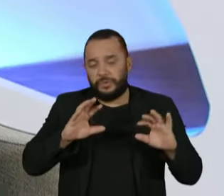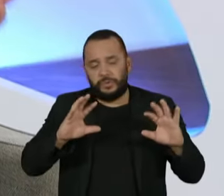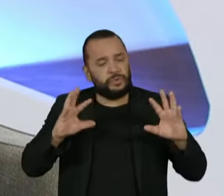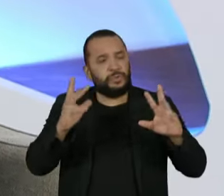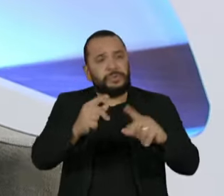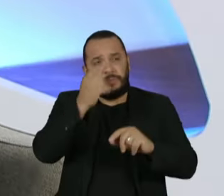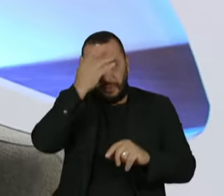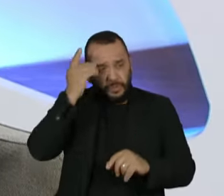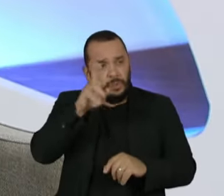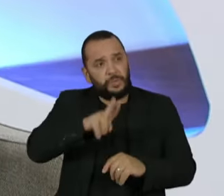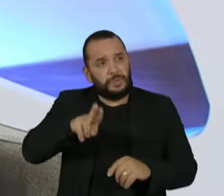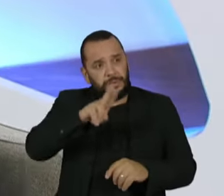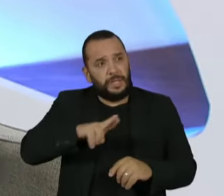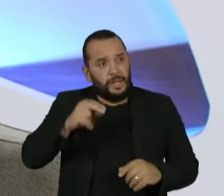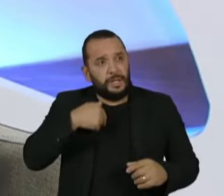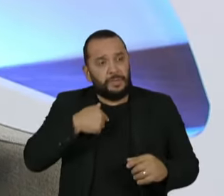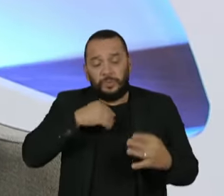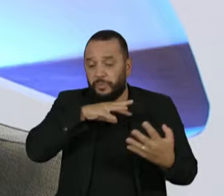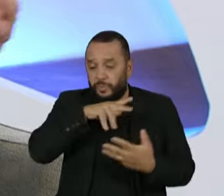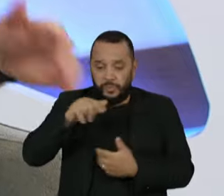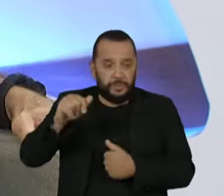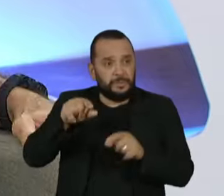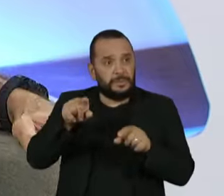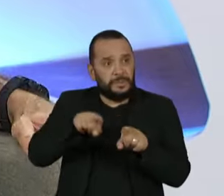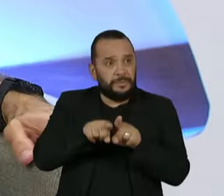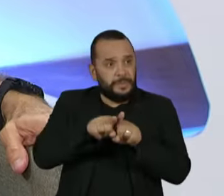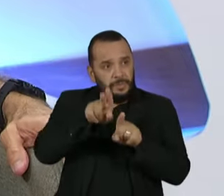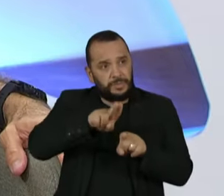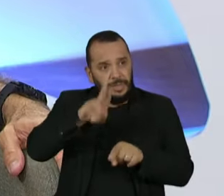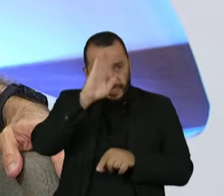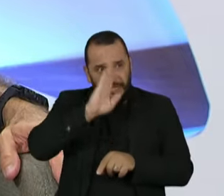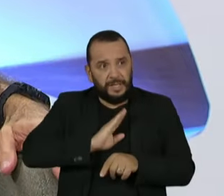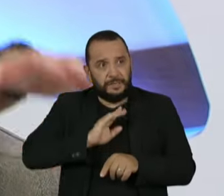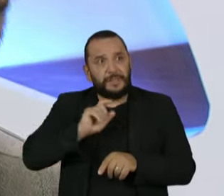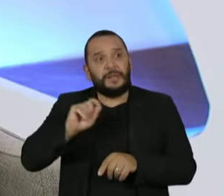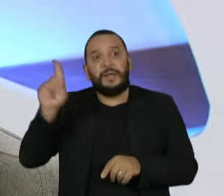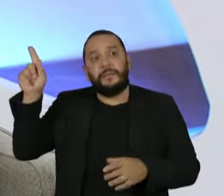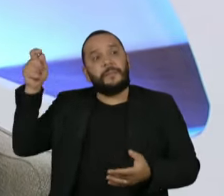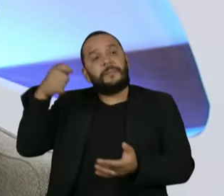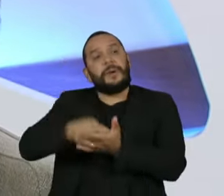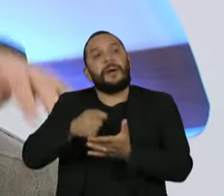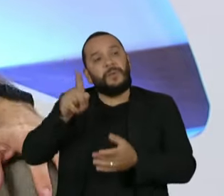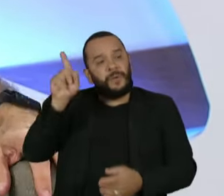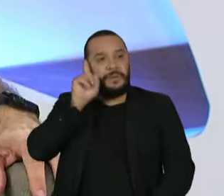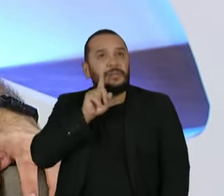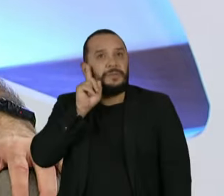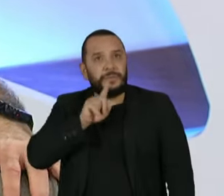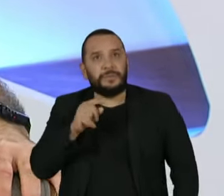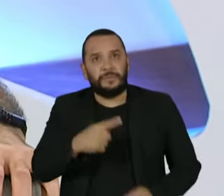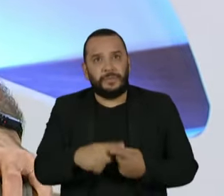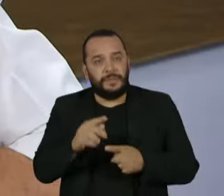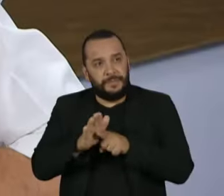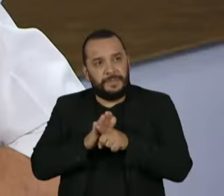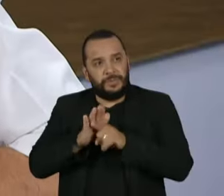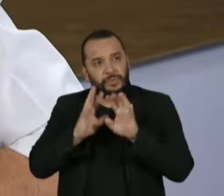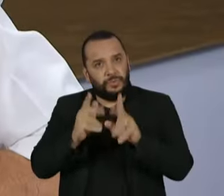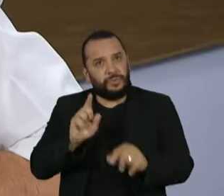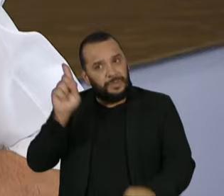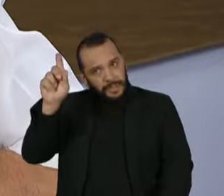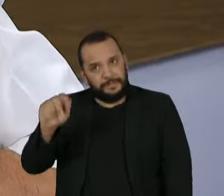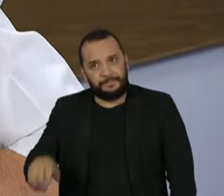foi fomentado foi pago a conta foi paga pelo contribuinte americano a base da pesquisa inteira